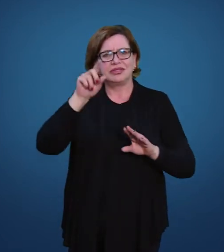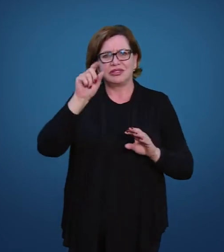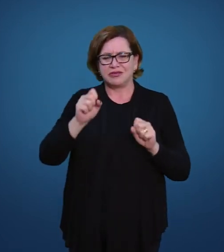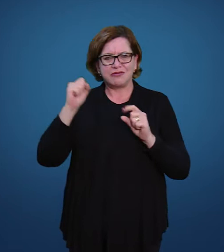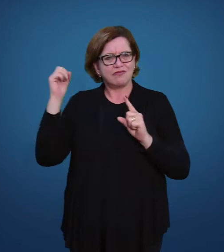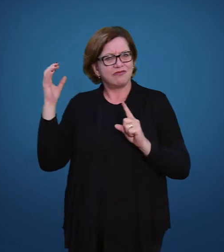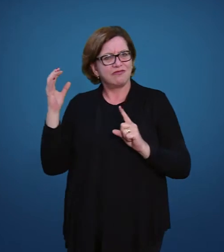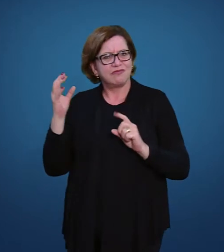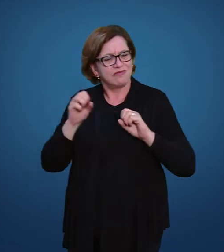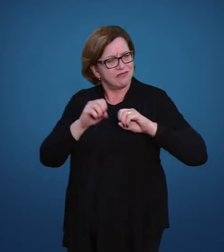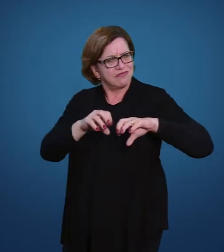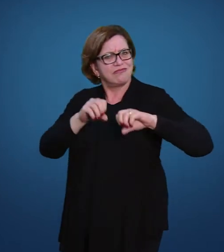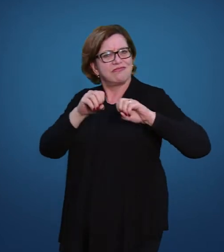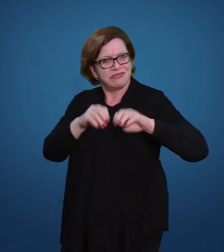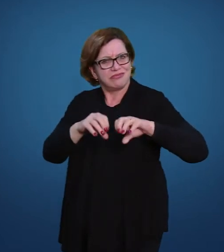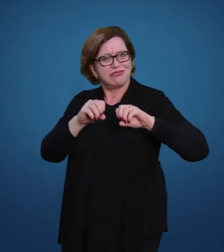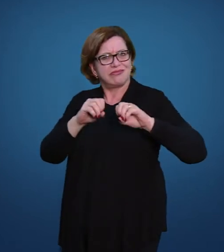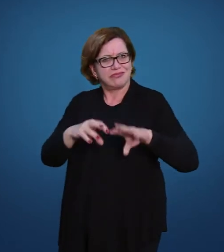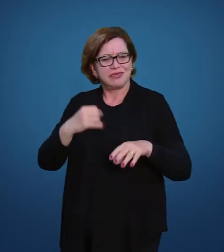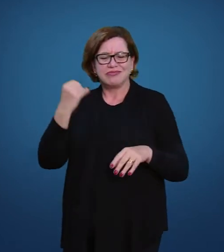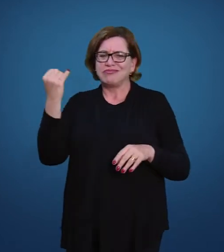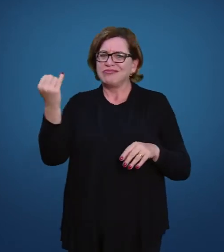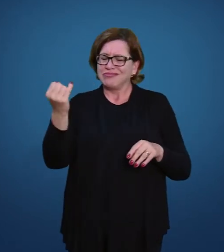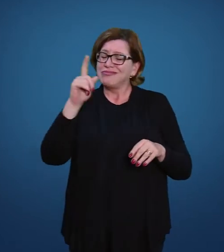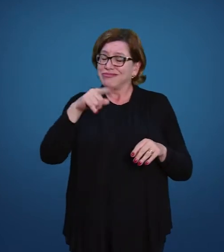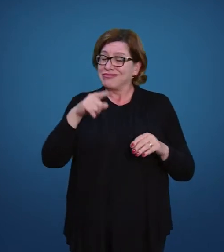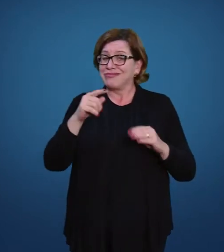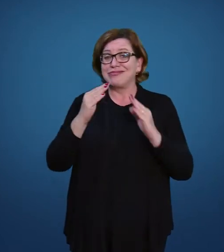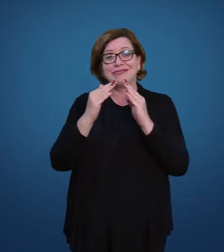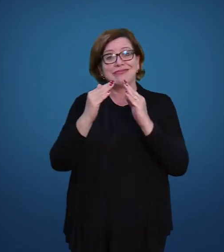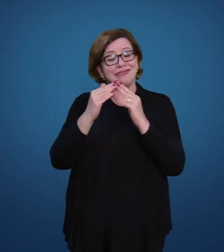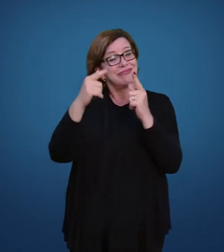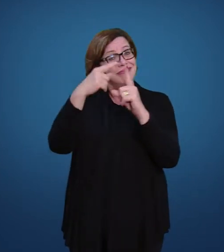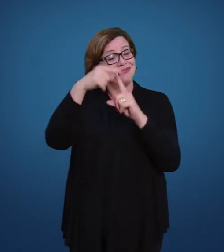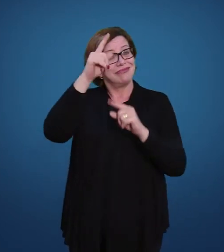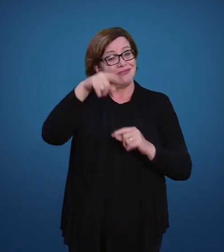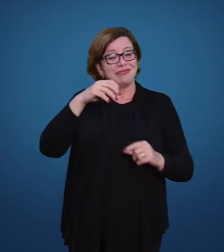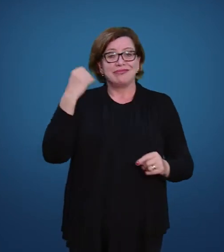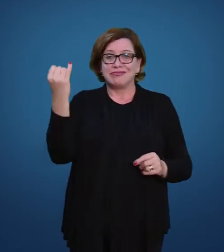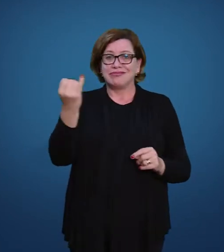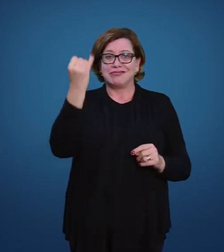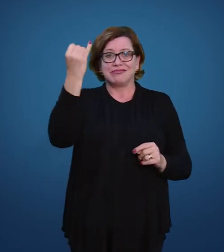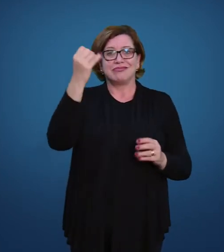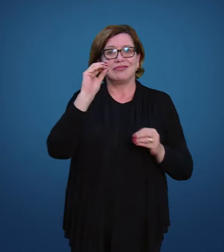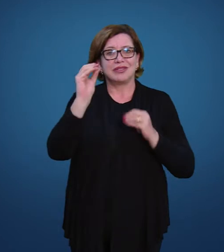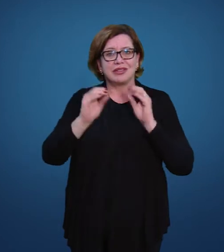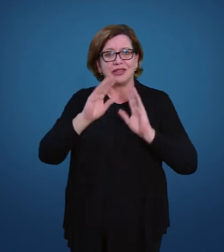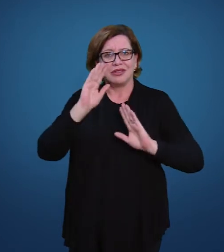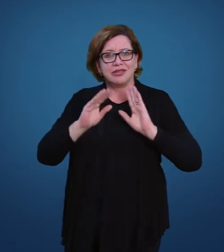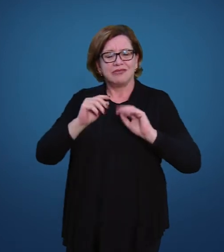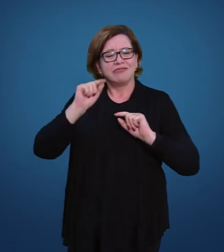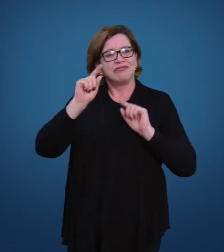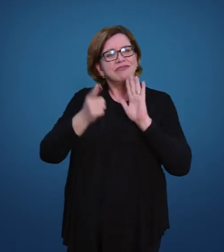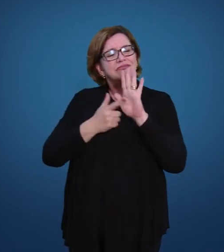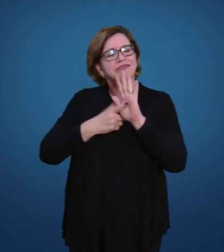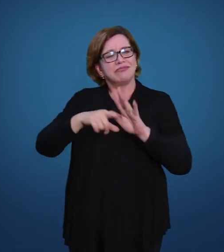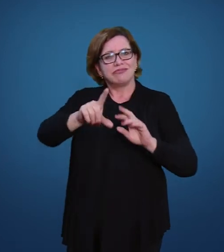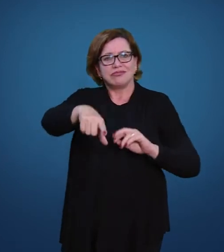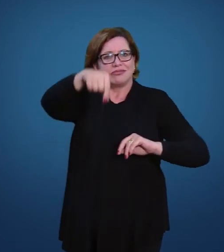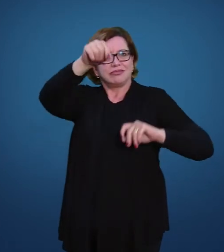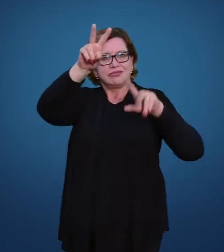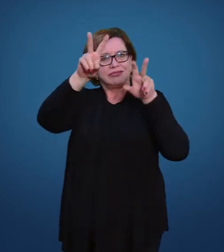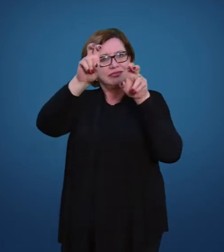exercem um papel educativo bastante importante, né? Algumas priorizando alguns aspectos, outras